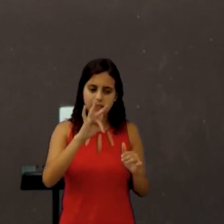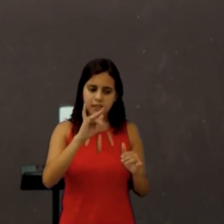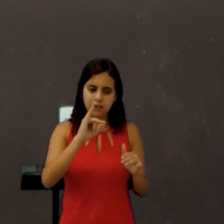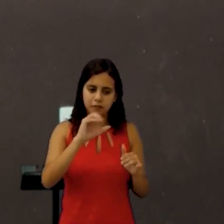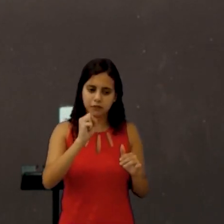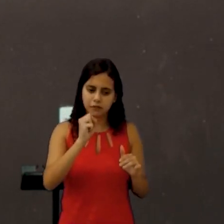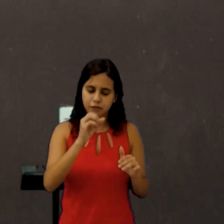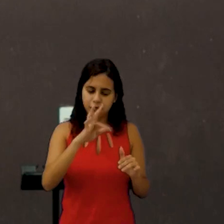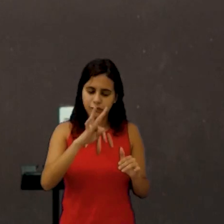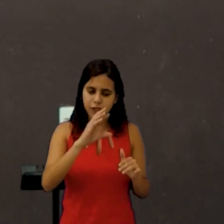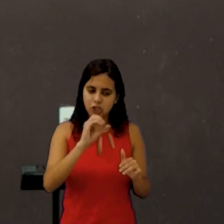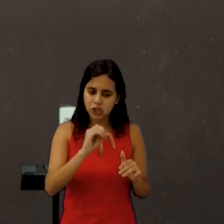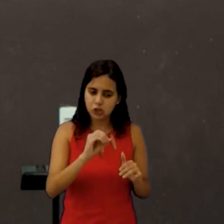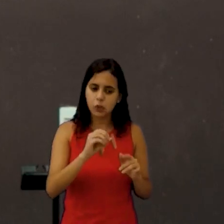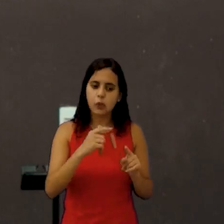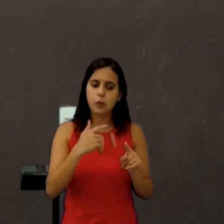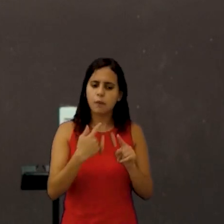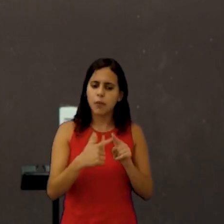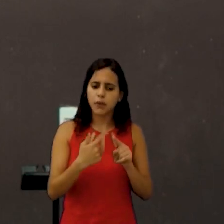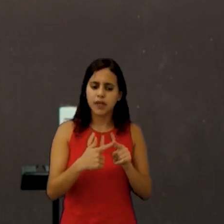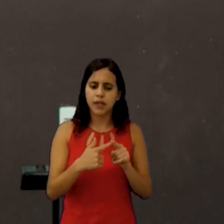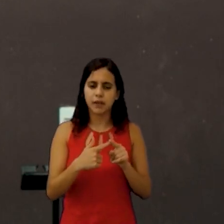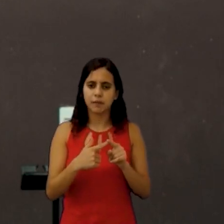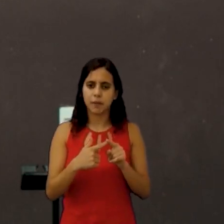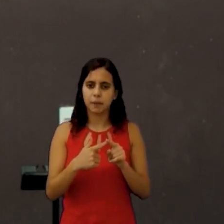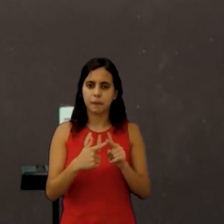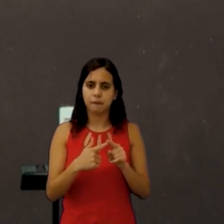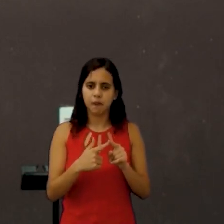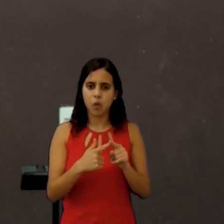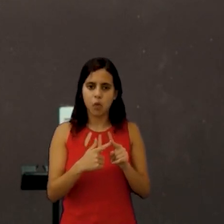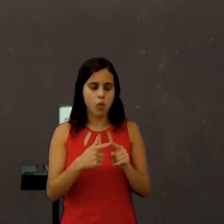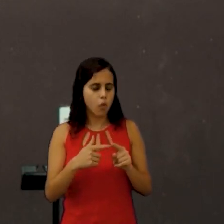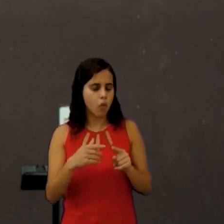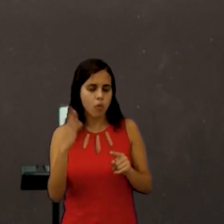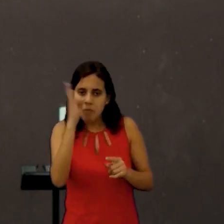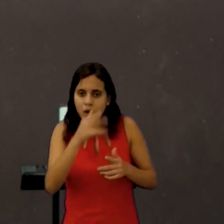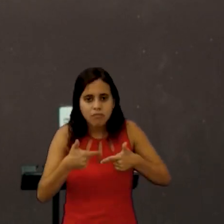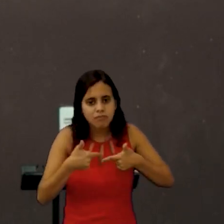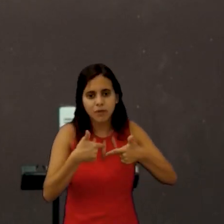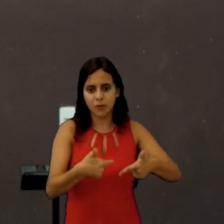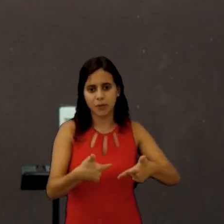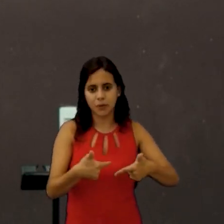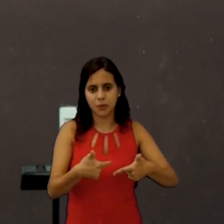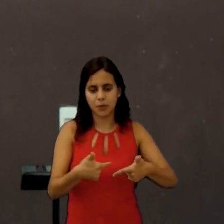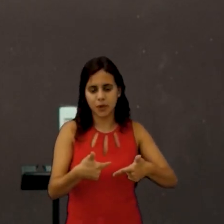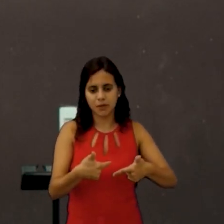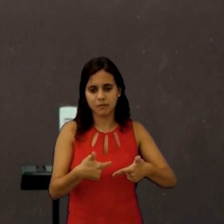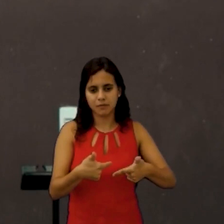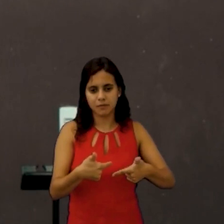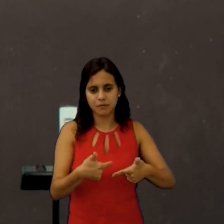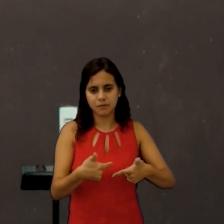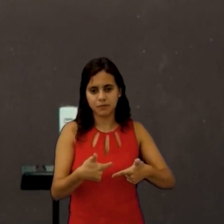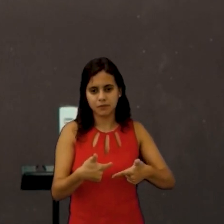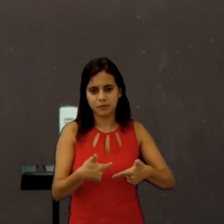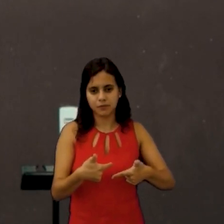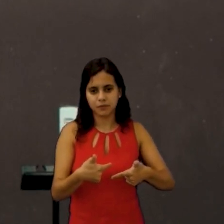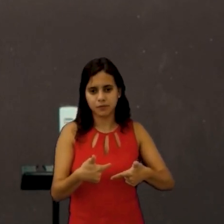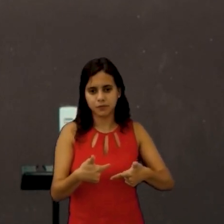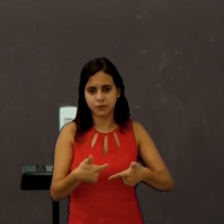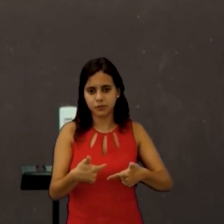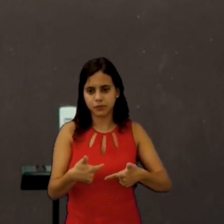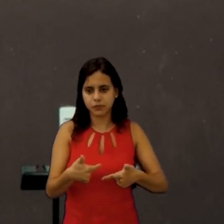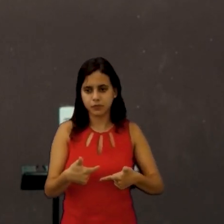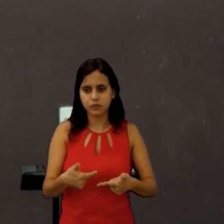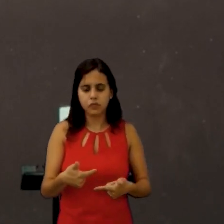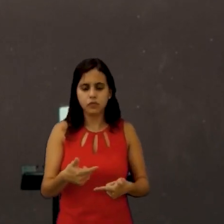mal não desiste de suas ambições por causa da bondade. A polícia ela não vai numa favela